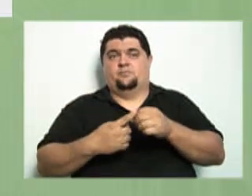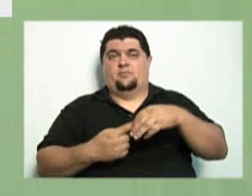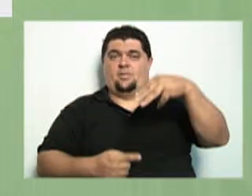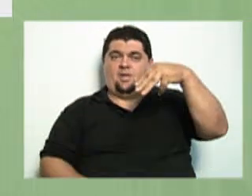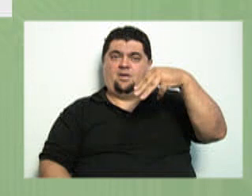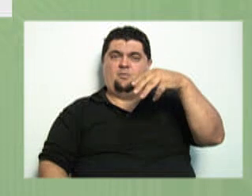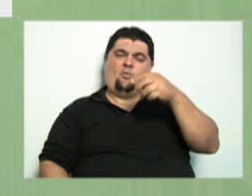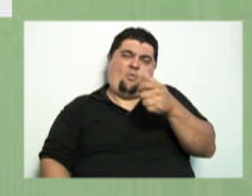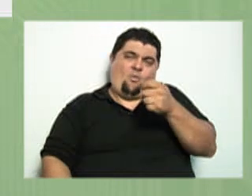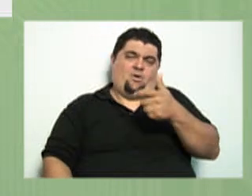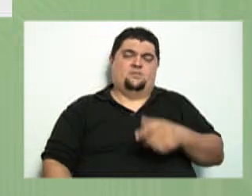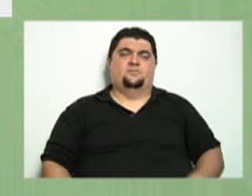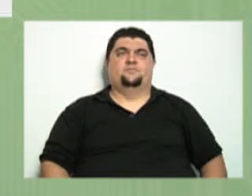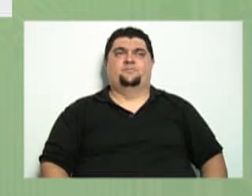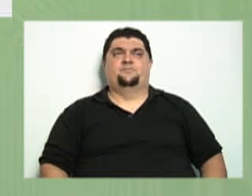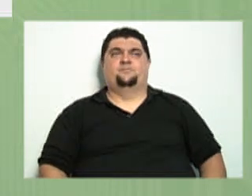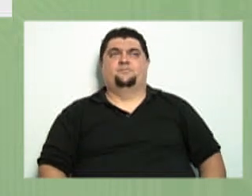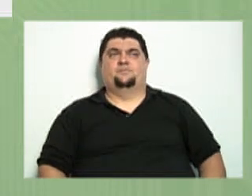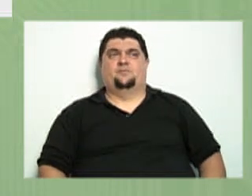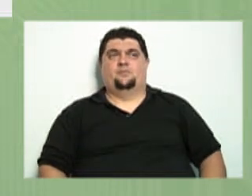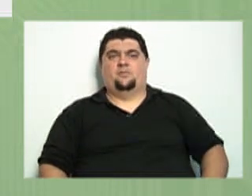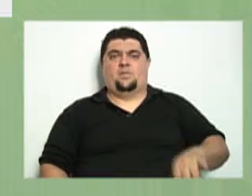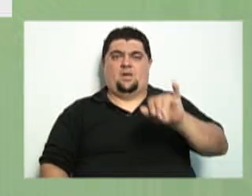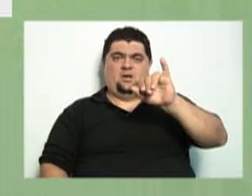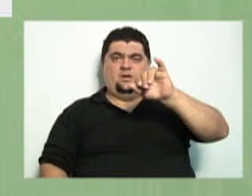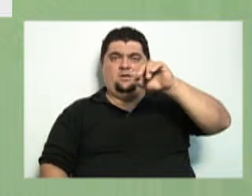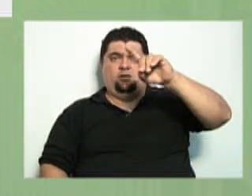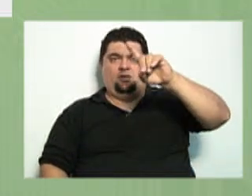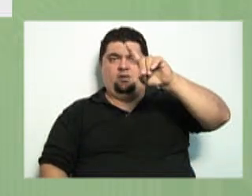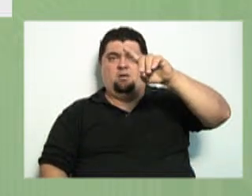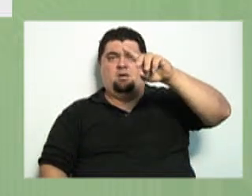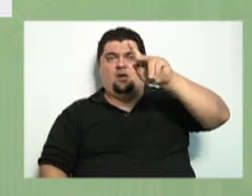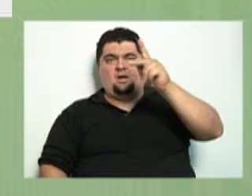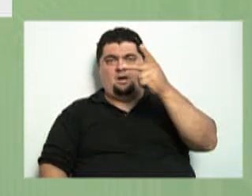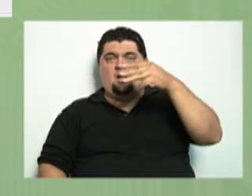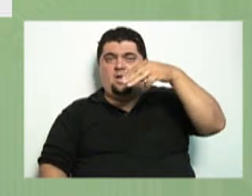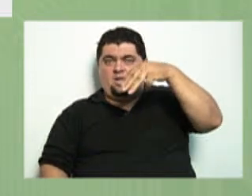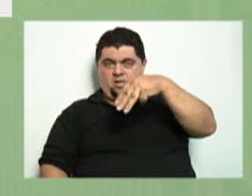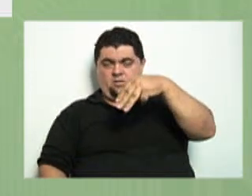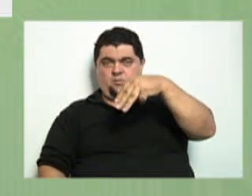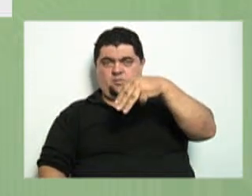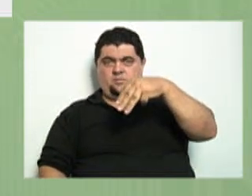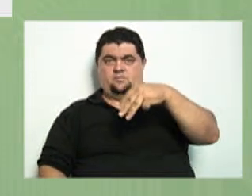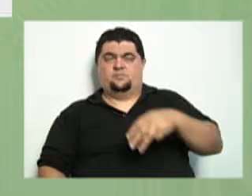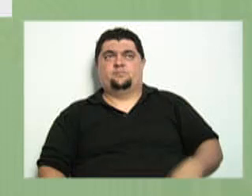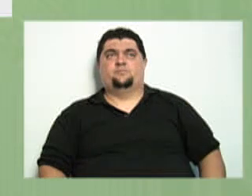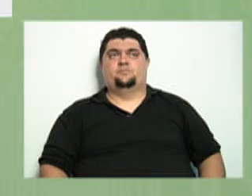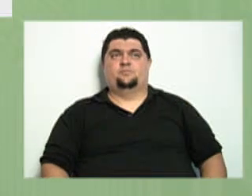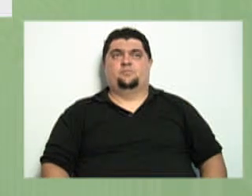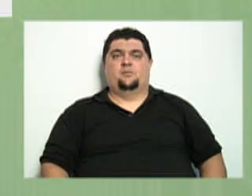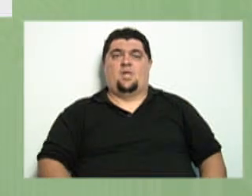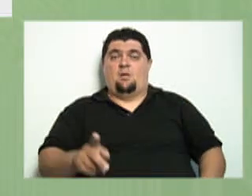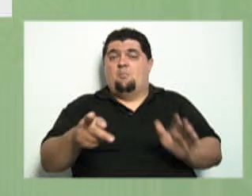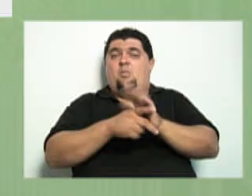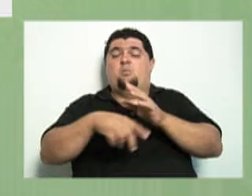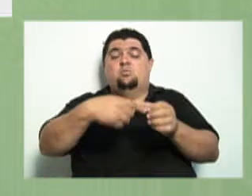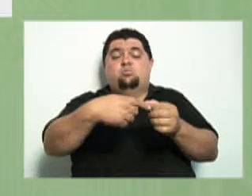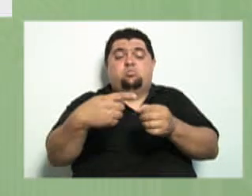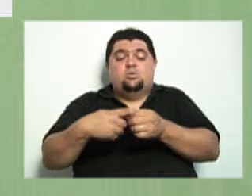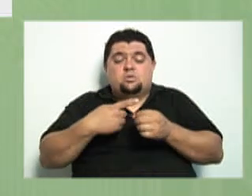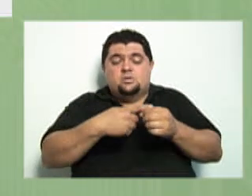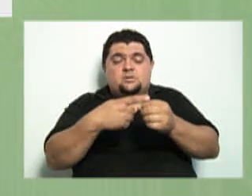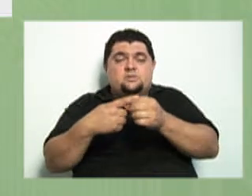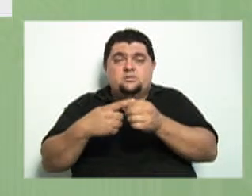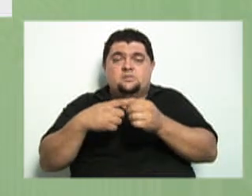ficou incompreensível, né? A gente chama IDHM, Índice de Desenvolvimento Humano Municipal,